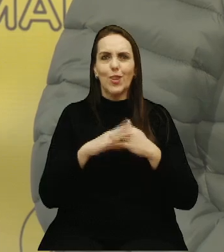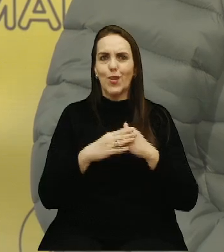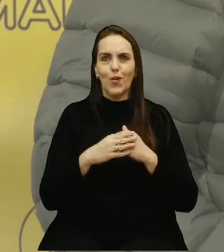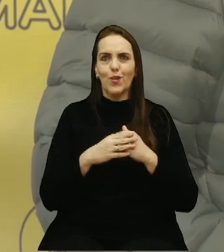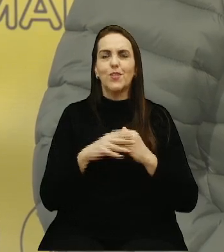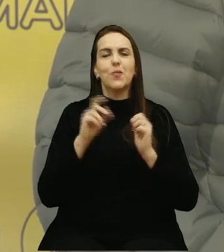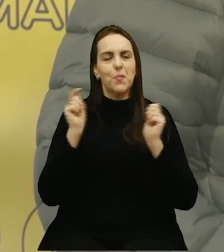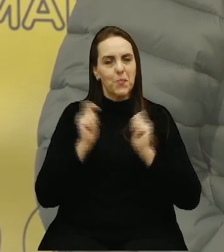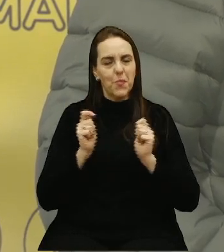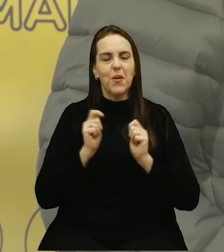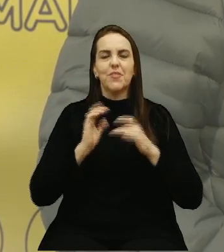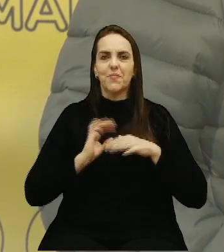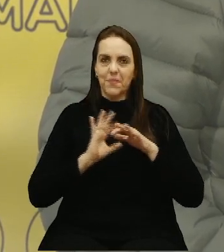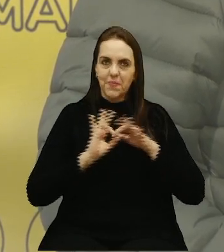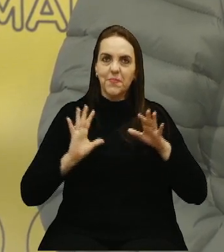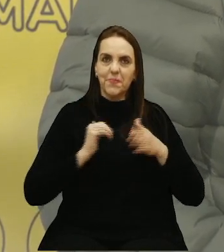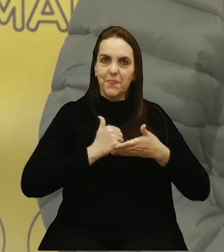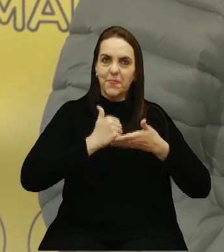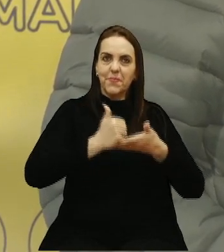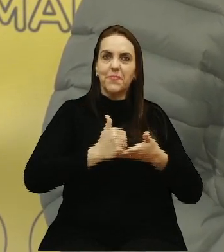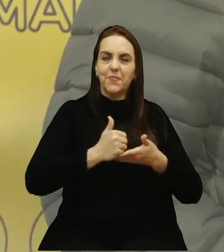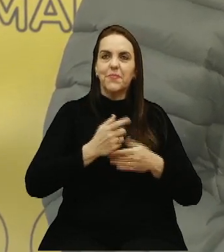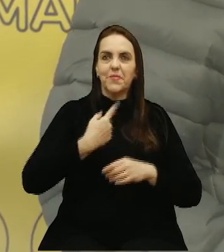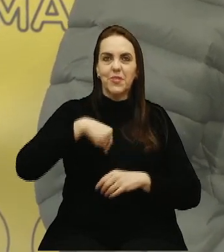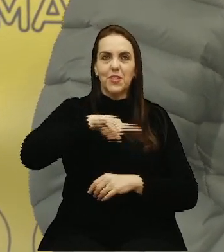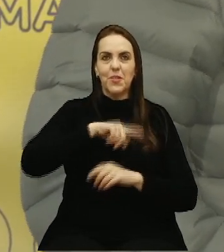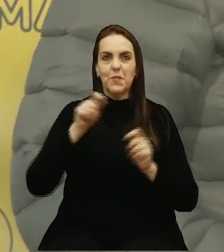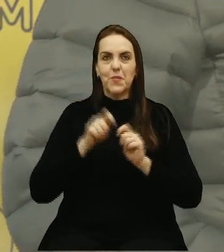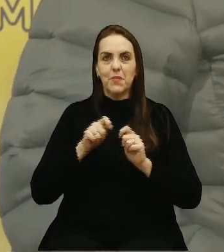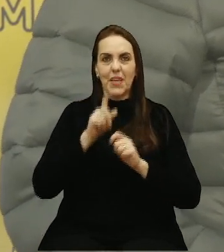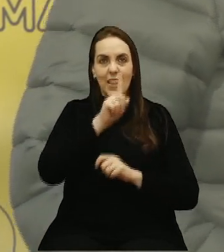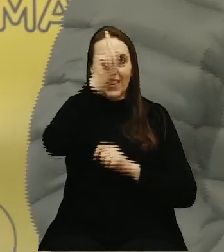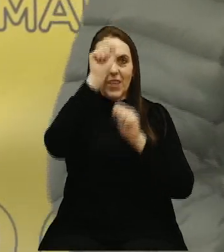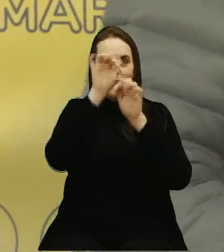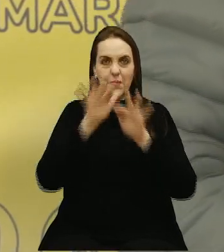Pode contar com a gente naquilo que a gente puder. Deus abençoe. Obrigado, vereador.